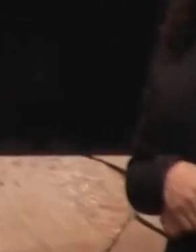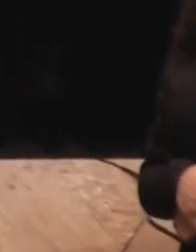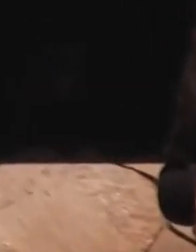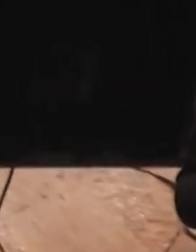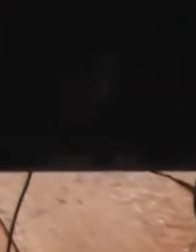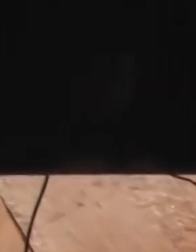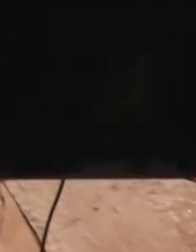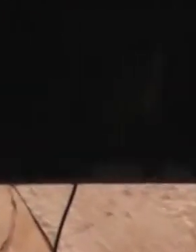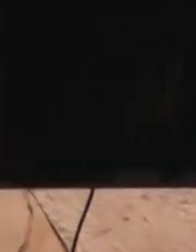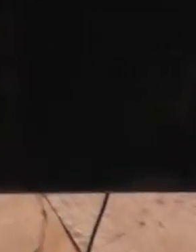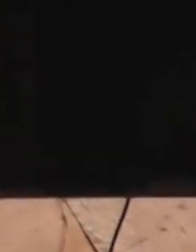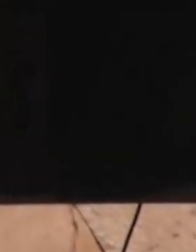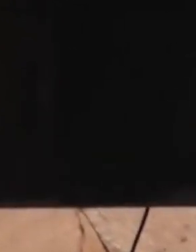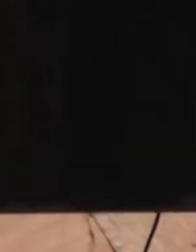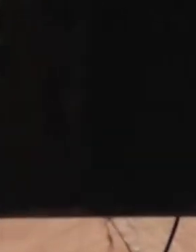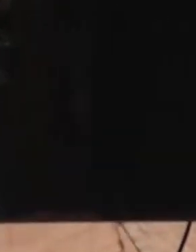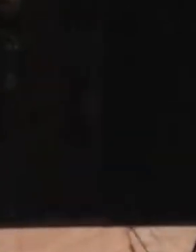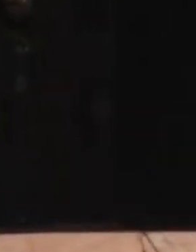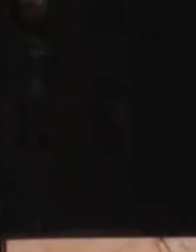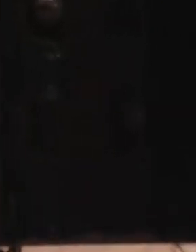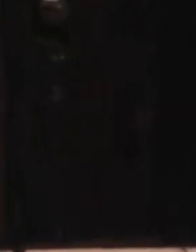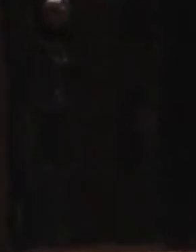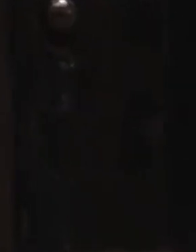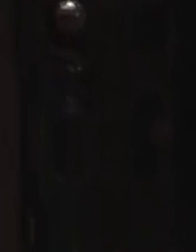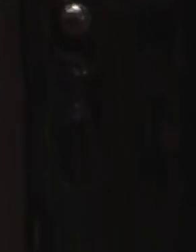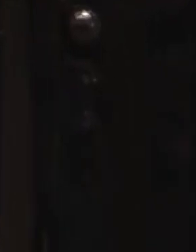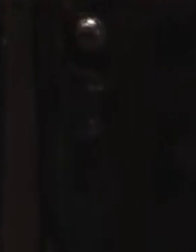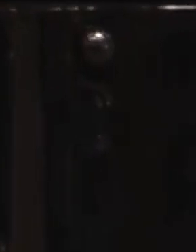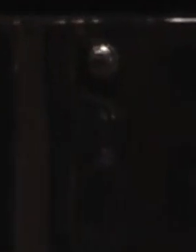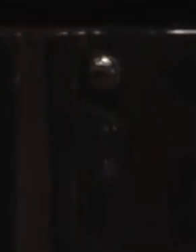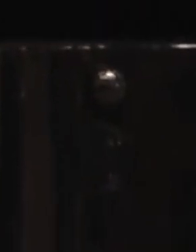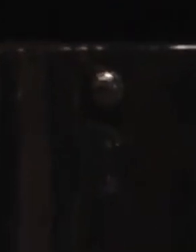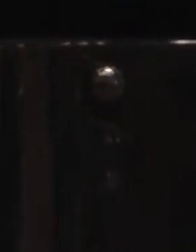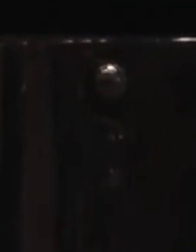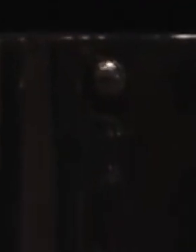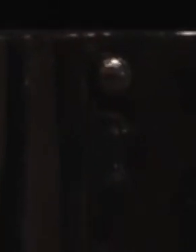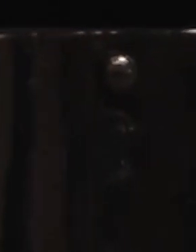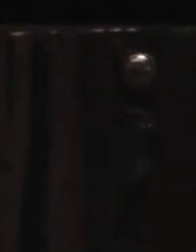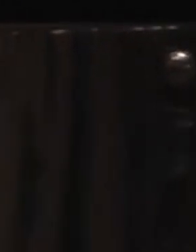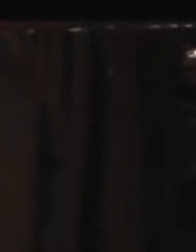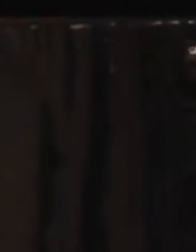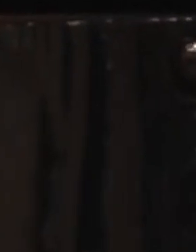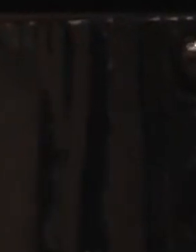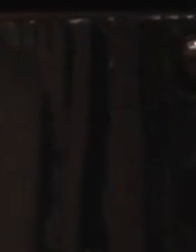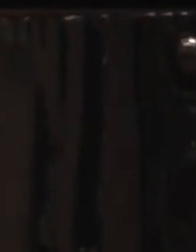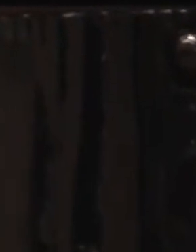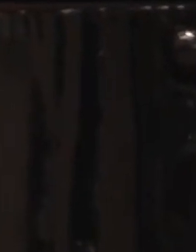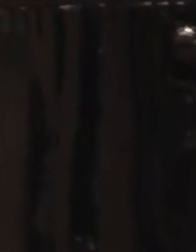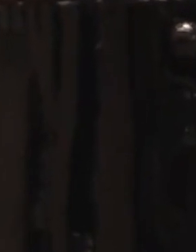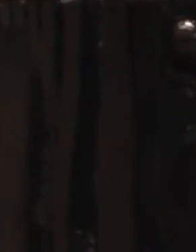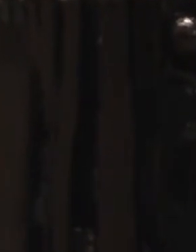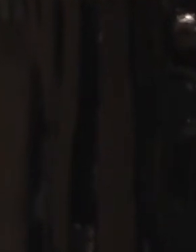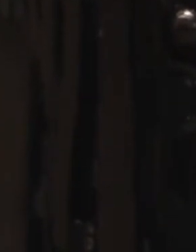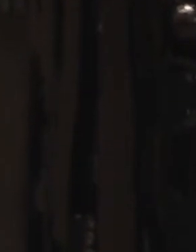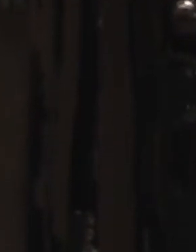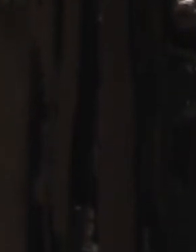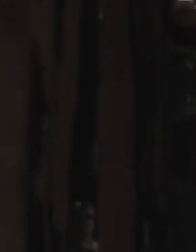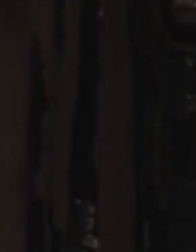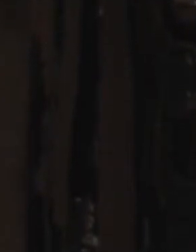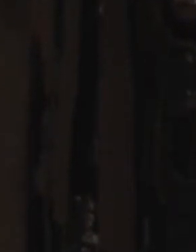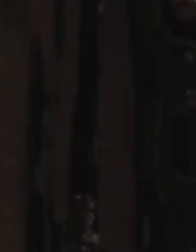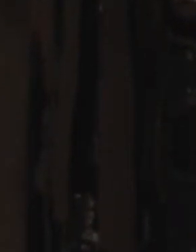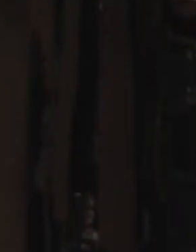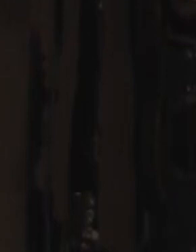sentido. Porém, se eu não entendo a língua na qual alguém está falando comigo,